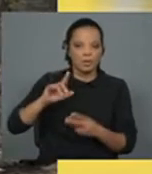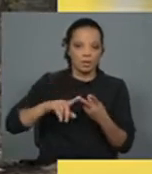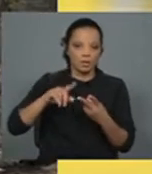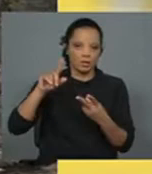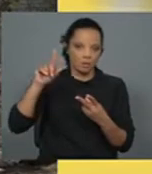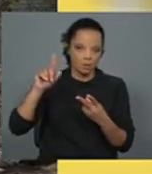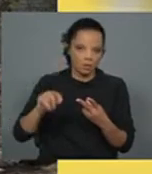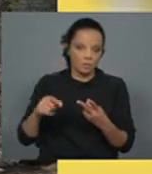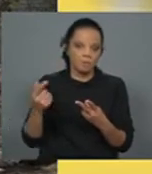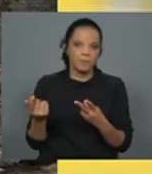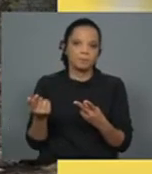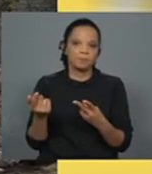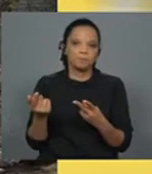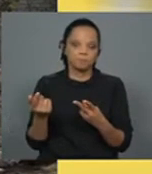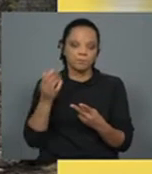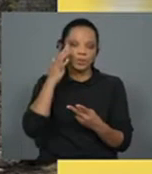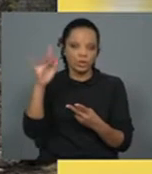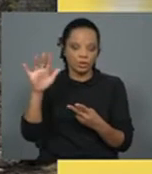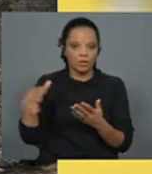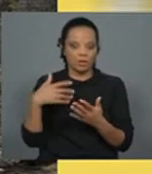mesmo de um estrangeiro.